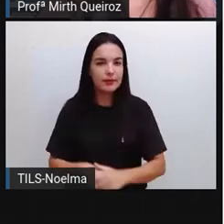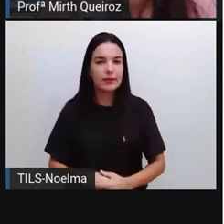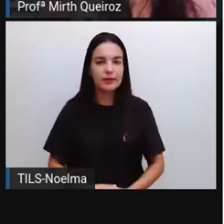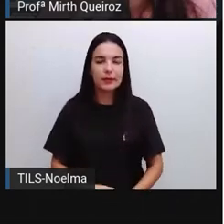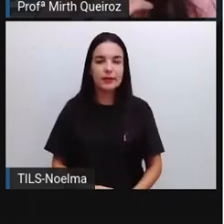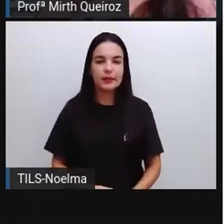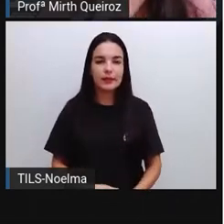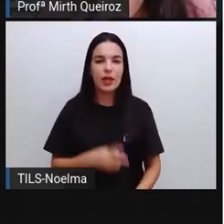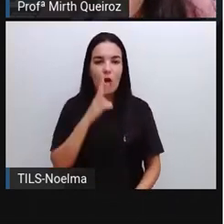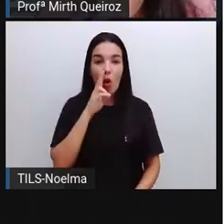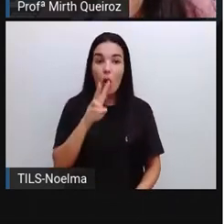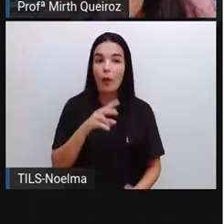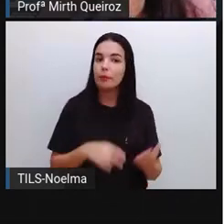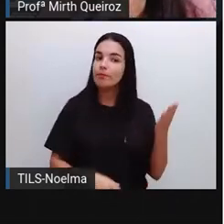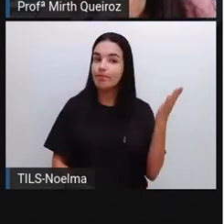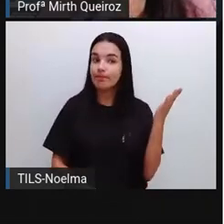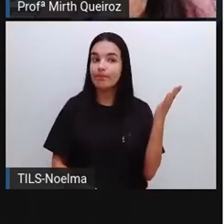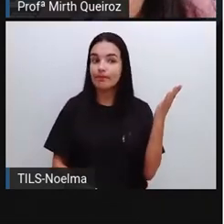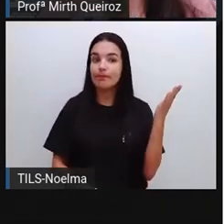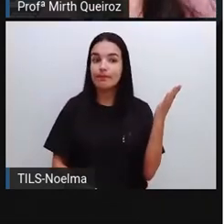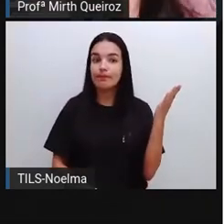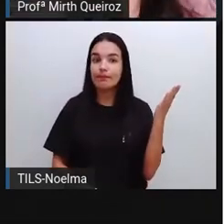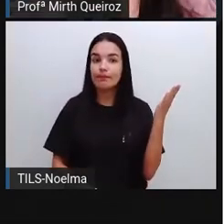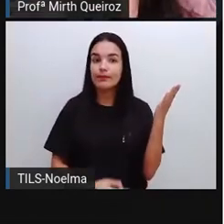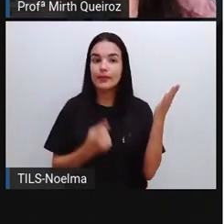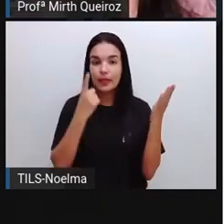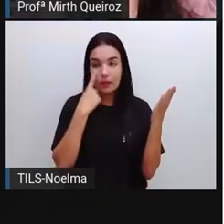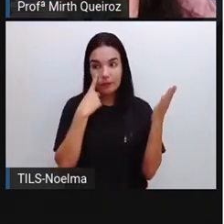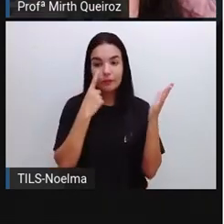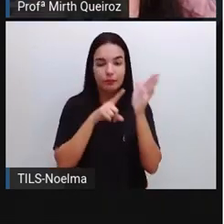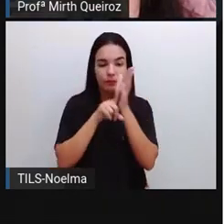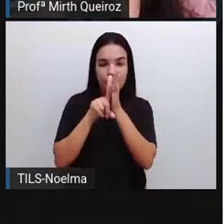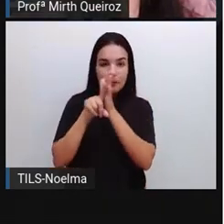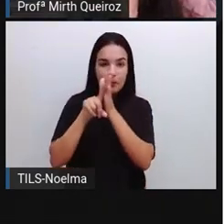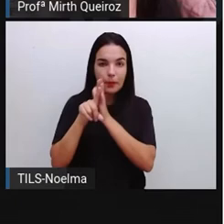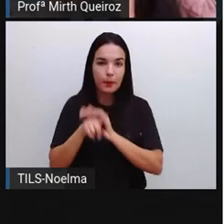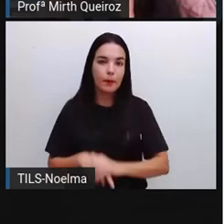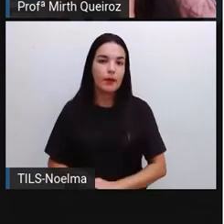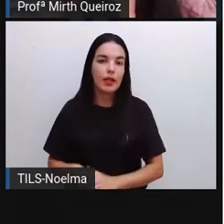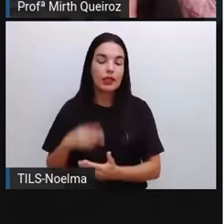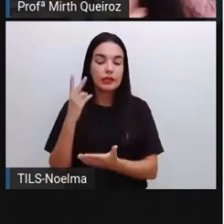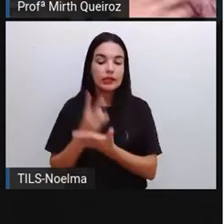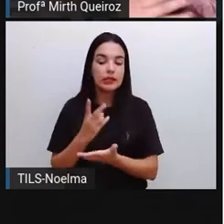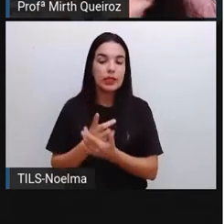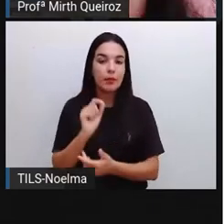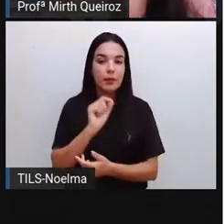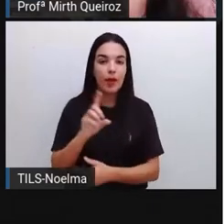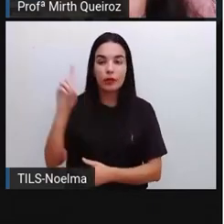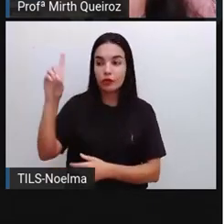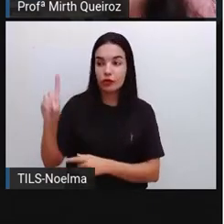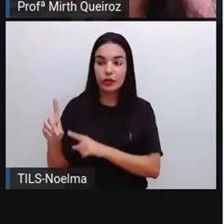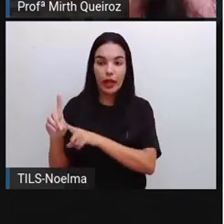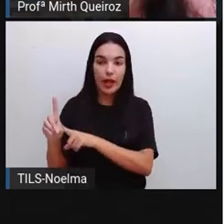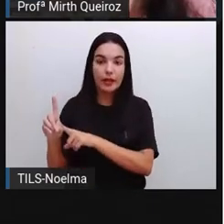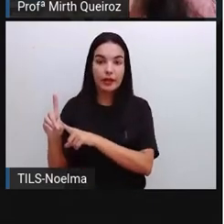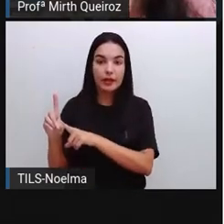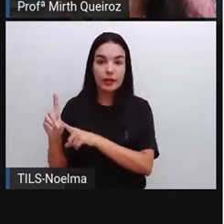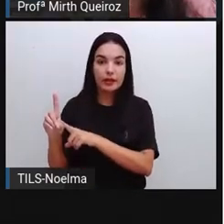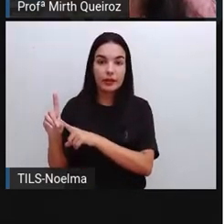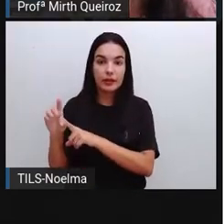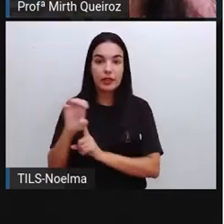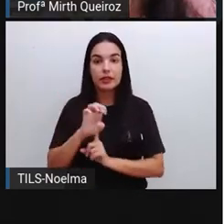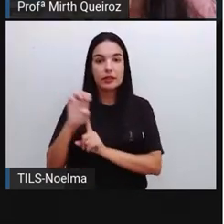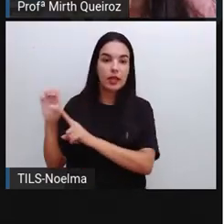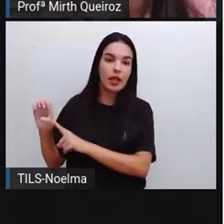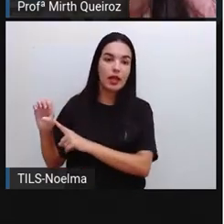Ábaco Olha só analisando Como eu disse para vocês sempre da direita para esquerda para a gente poder colocar os números